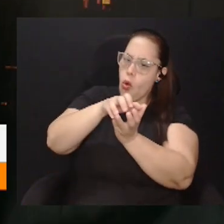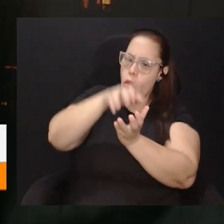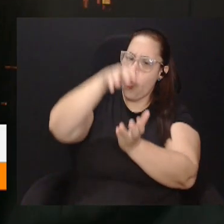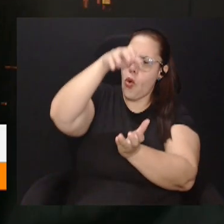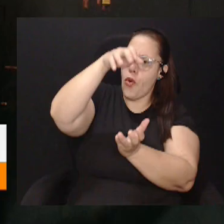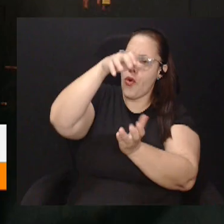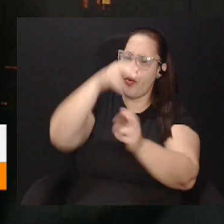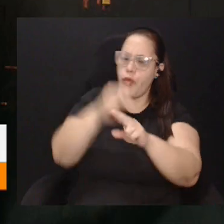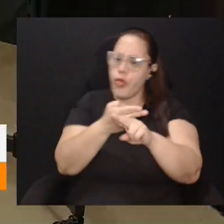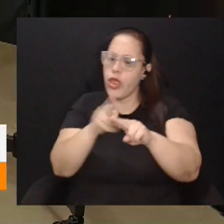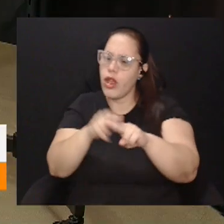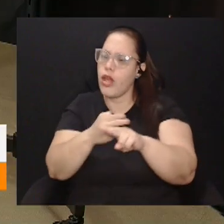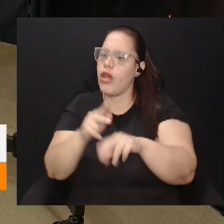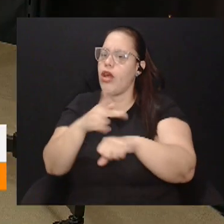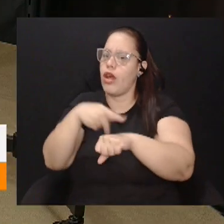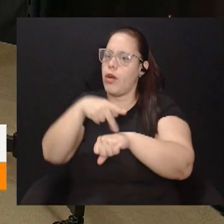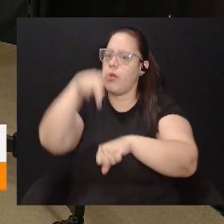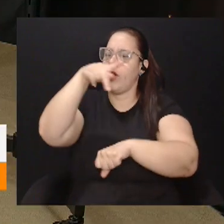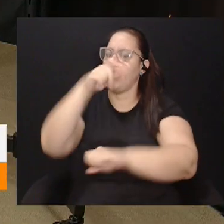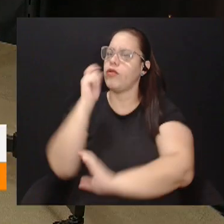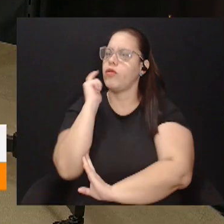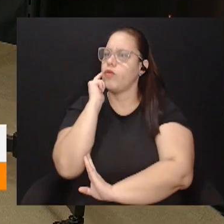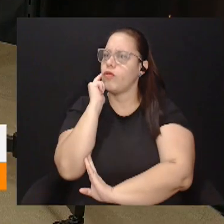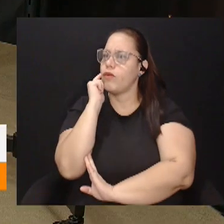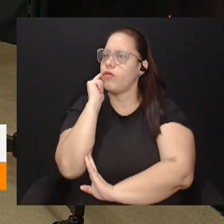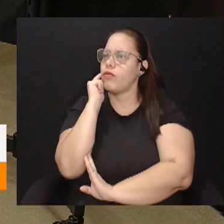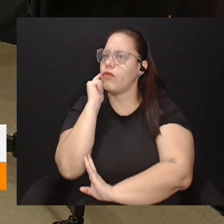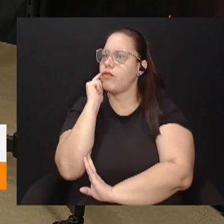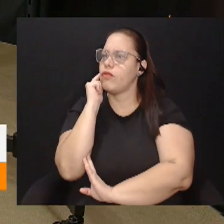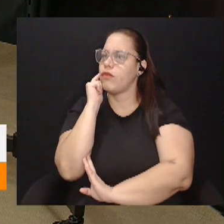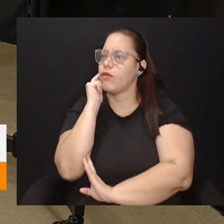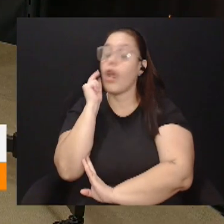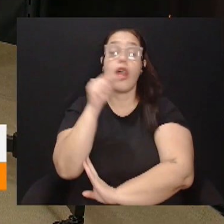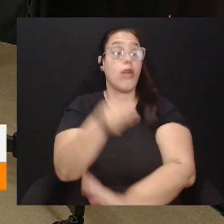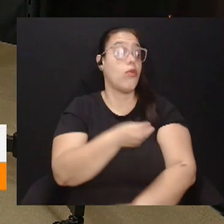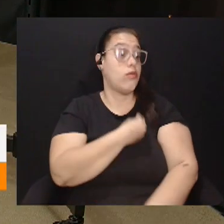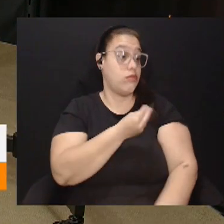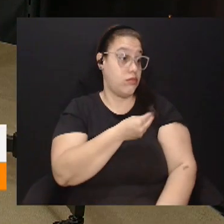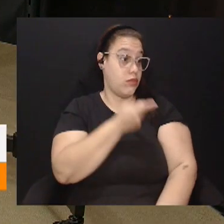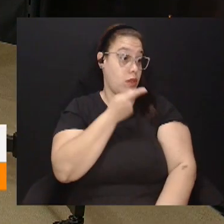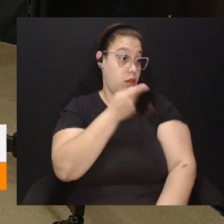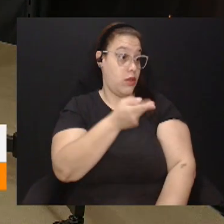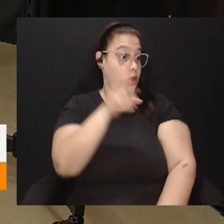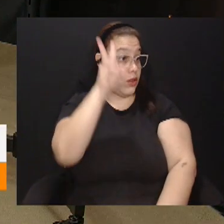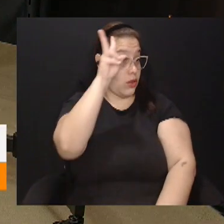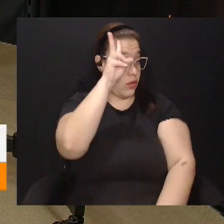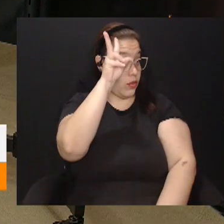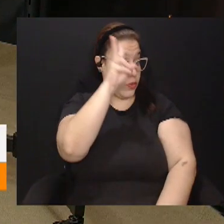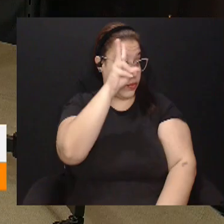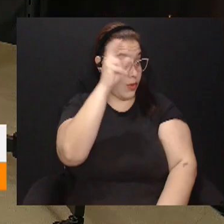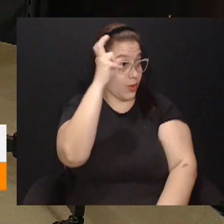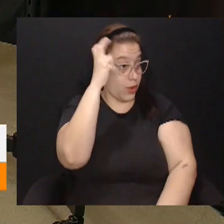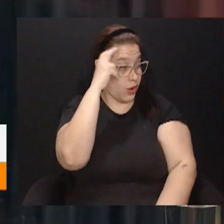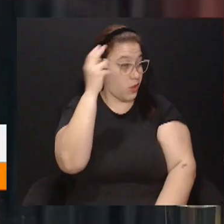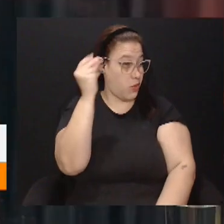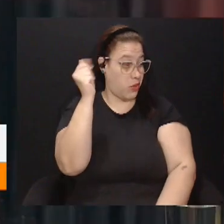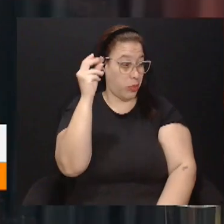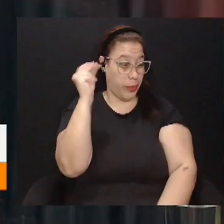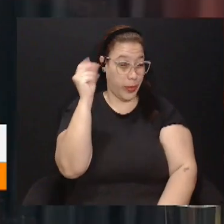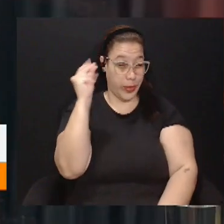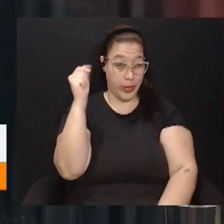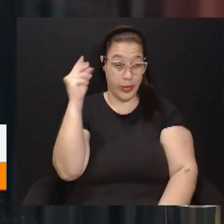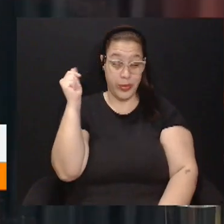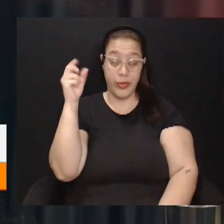Páscoa, professor? Então, nós estamos falando de uma cultura, de fato milenar, né. O